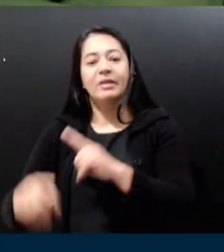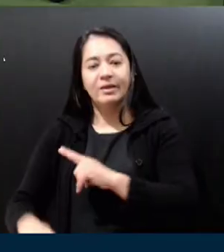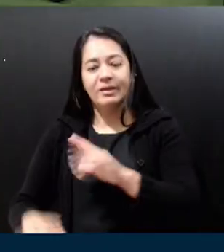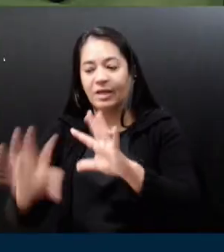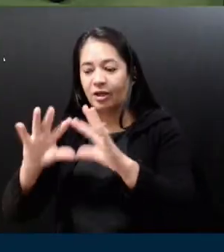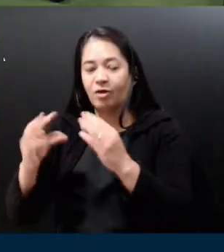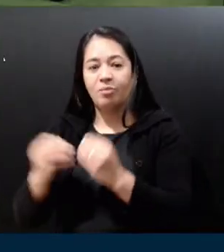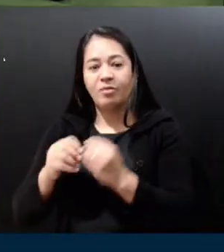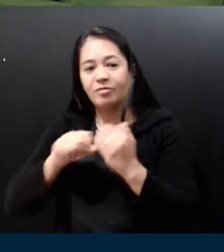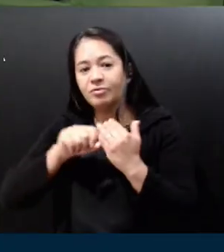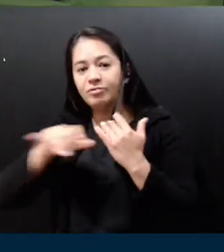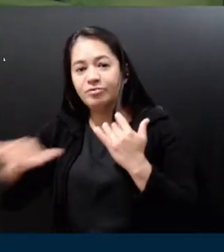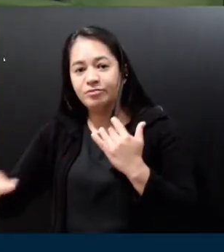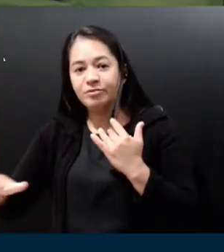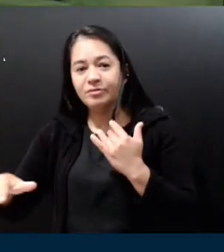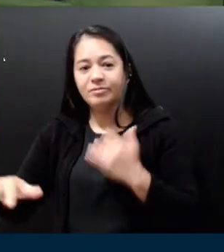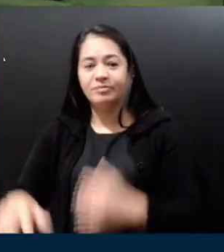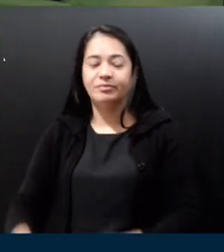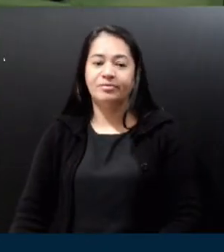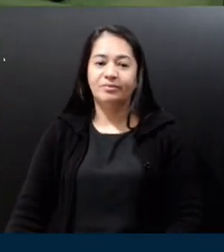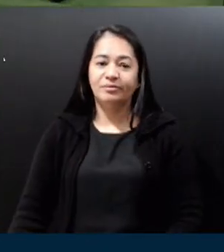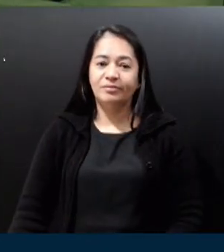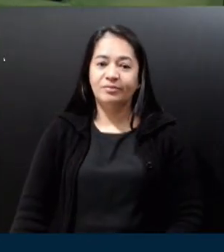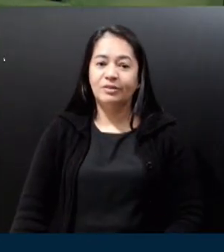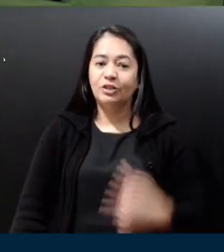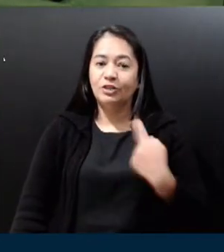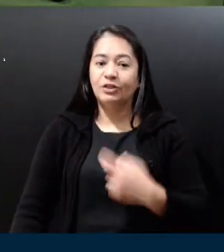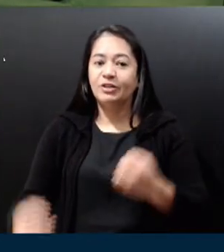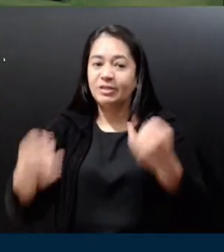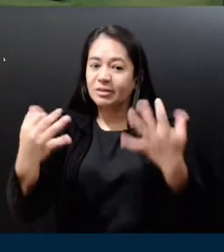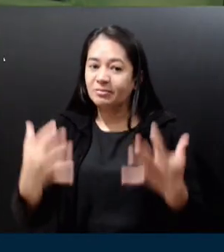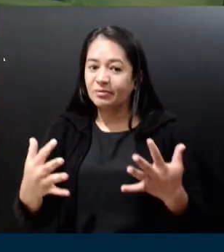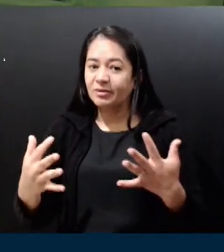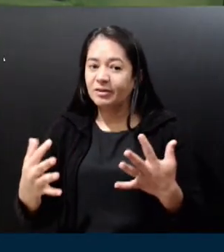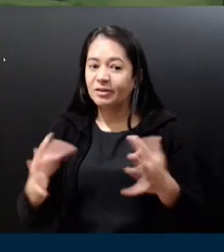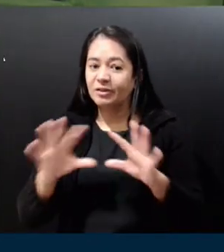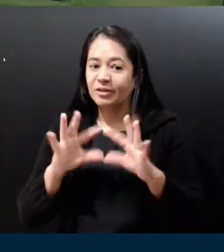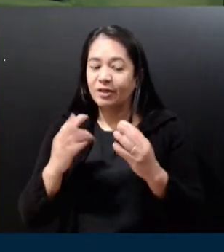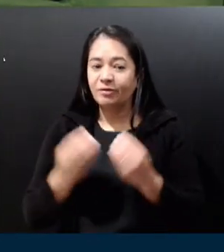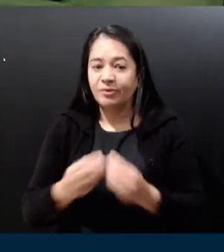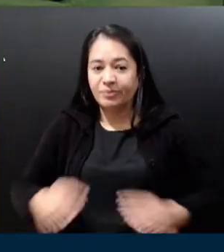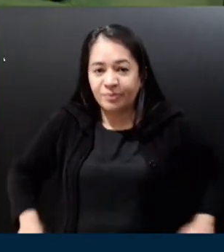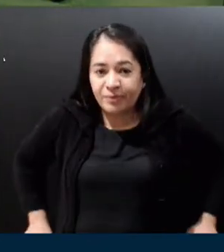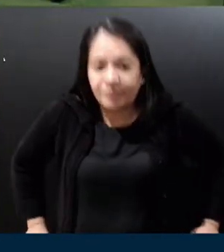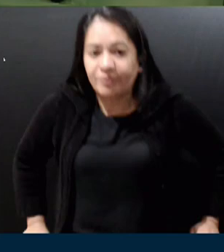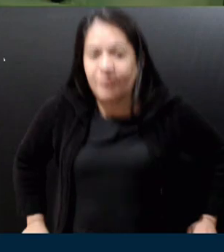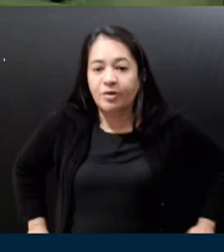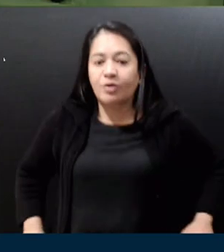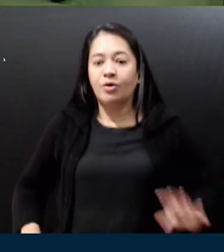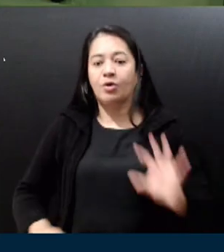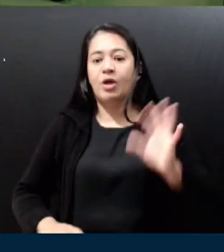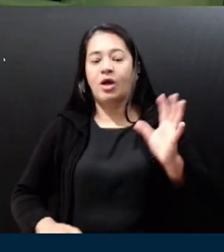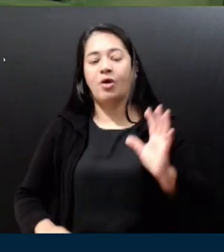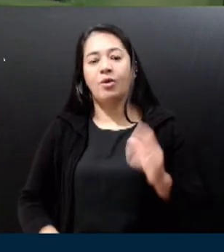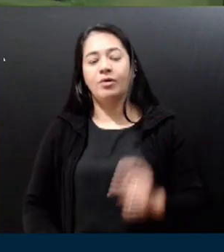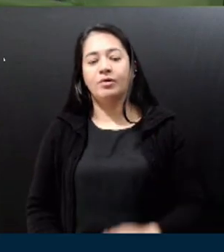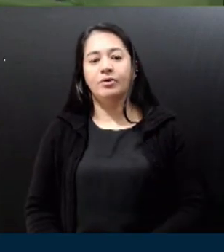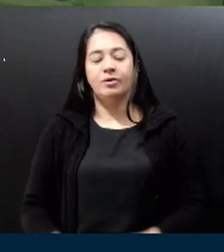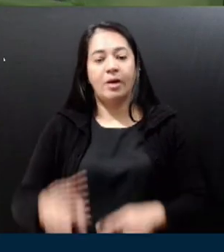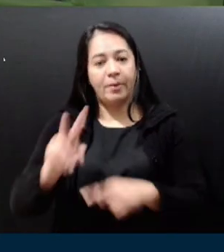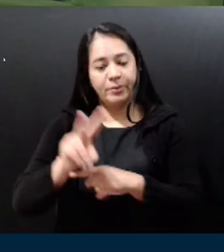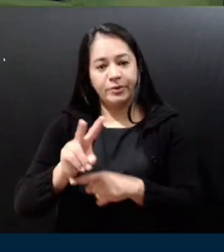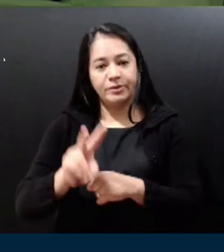nem de sexo, a gente está falando de uma família mais estendida, onde gera certas proteções. Né?